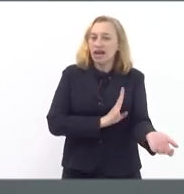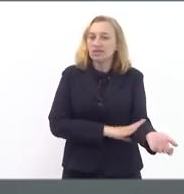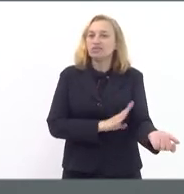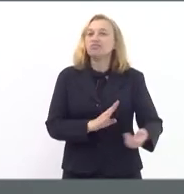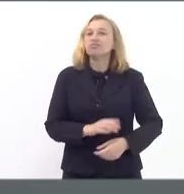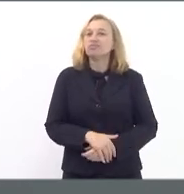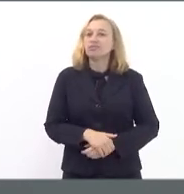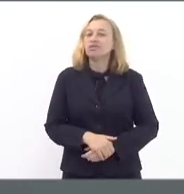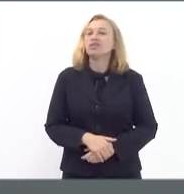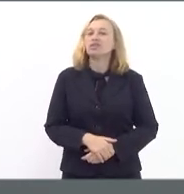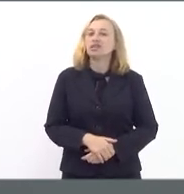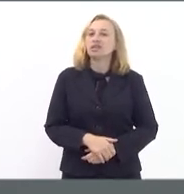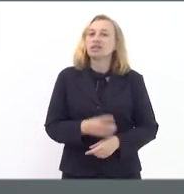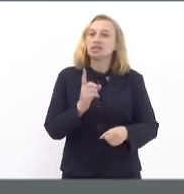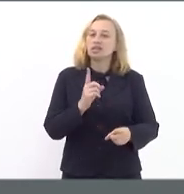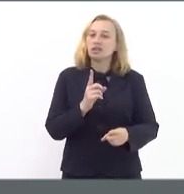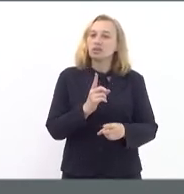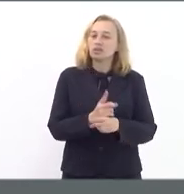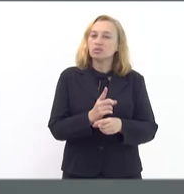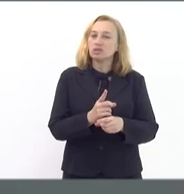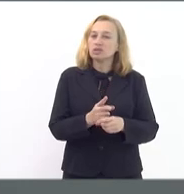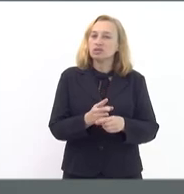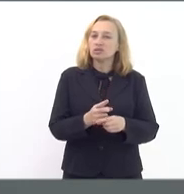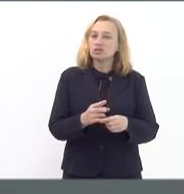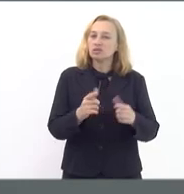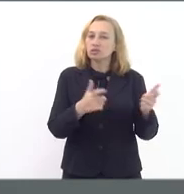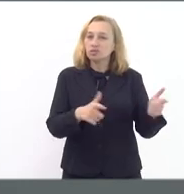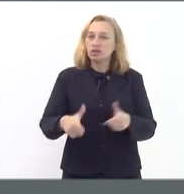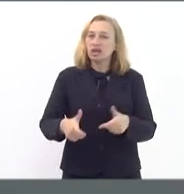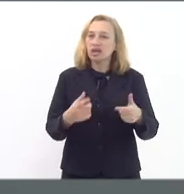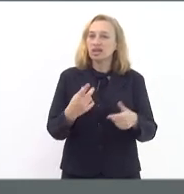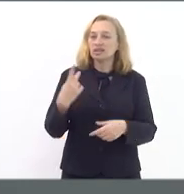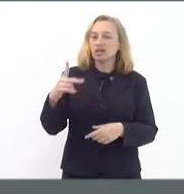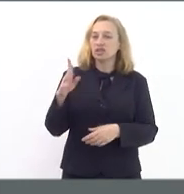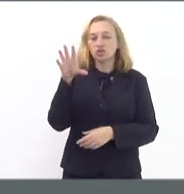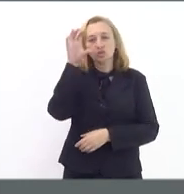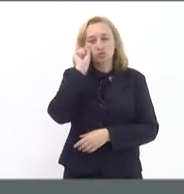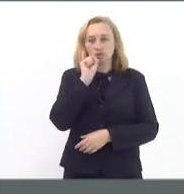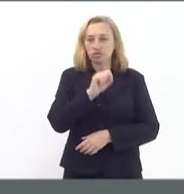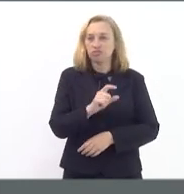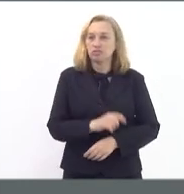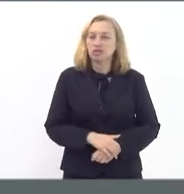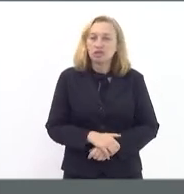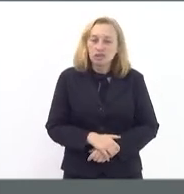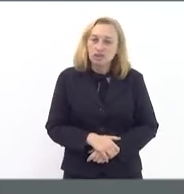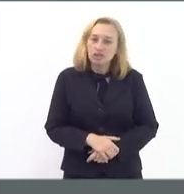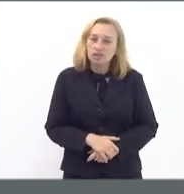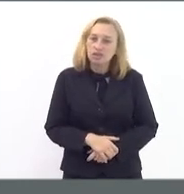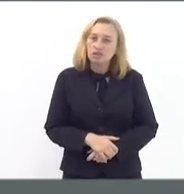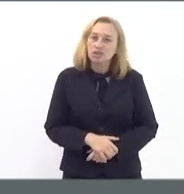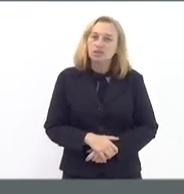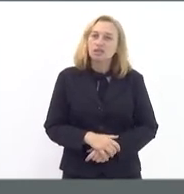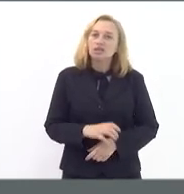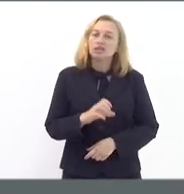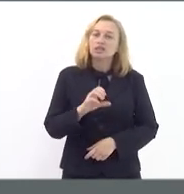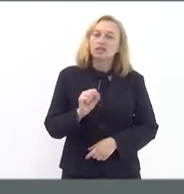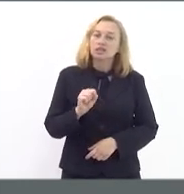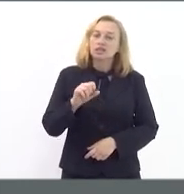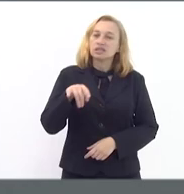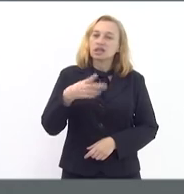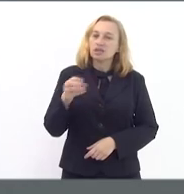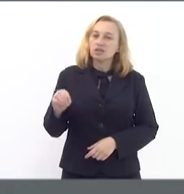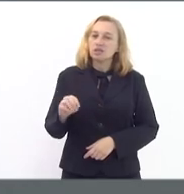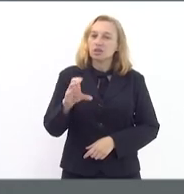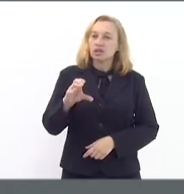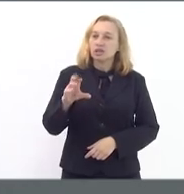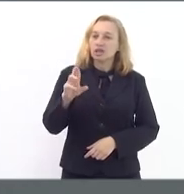a gente encontra nesse nesse acampamento dele e acho que essa aqui específico foi isso eu não me engano em São Cristóvão na estação de São Cristóvão